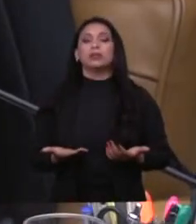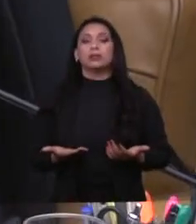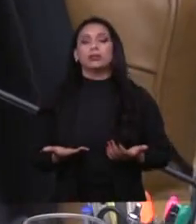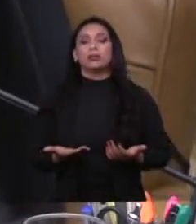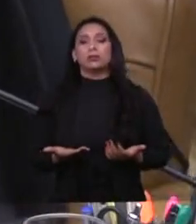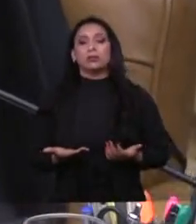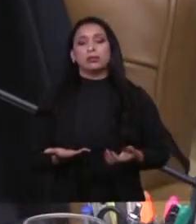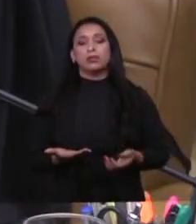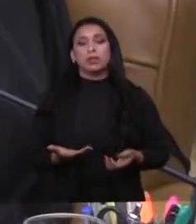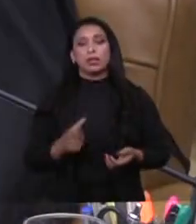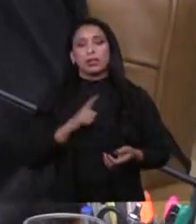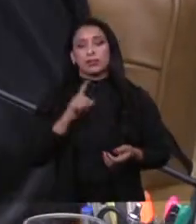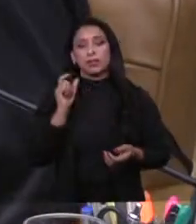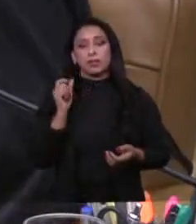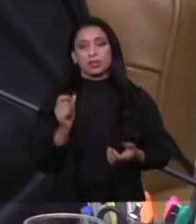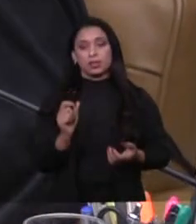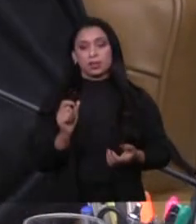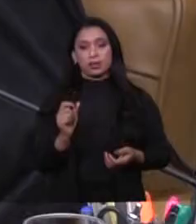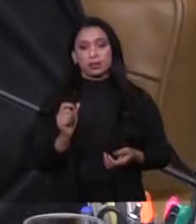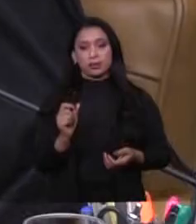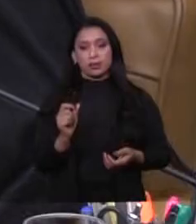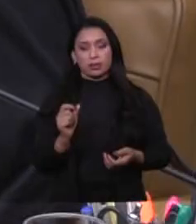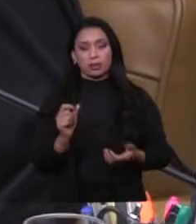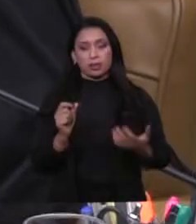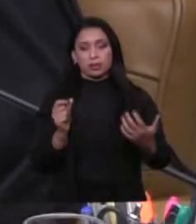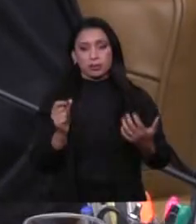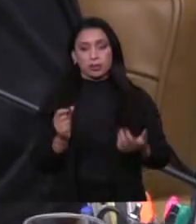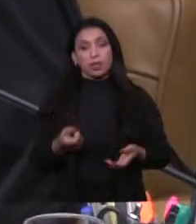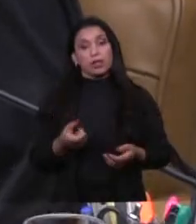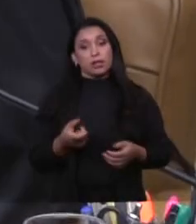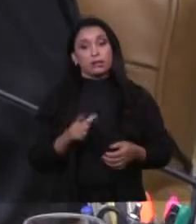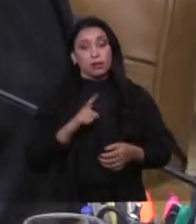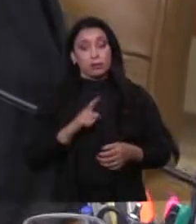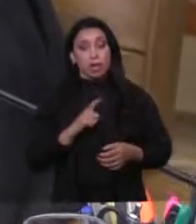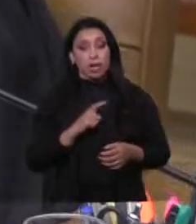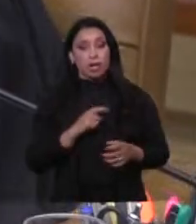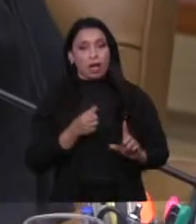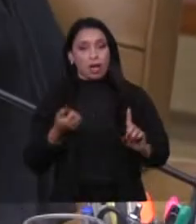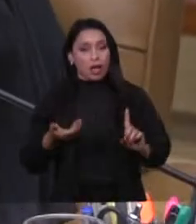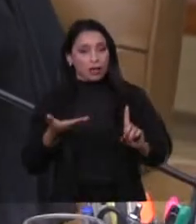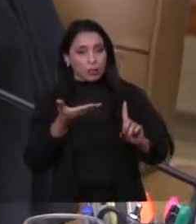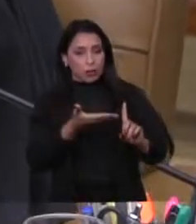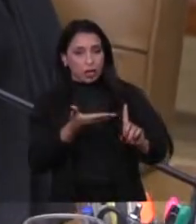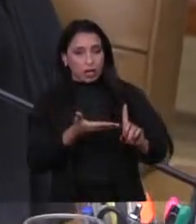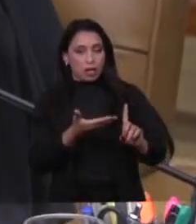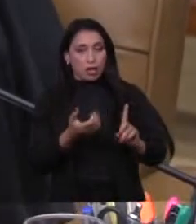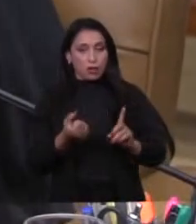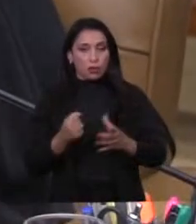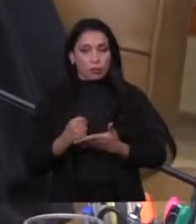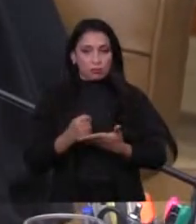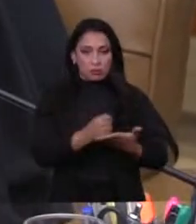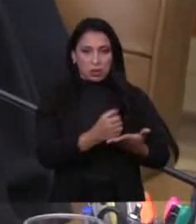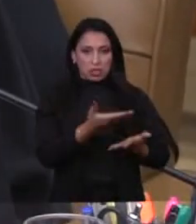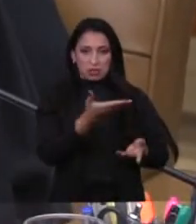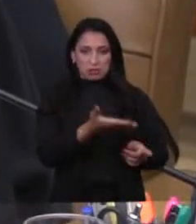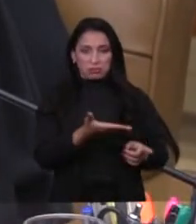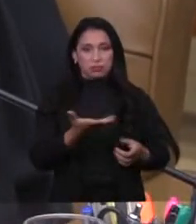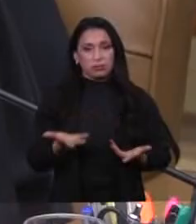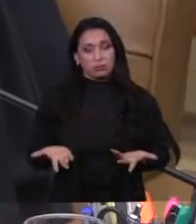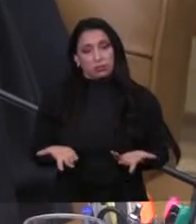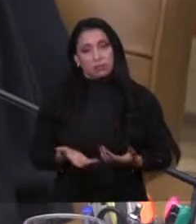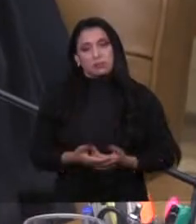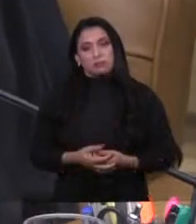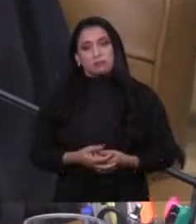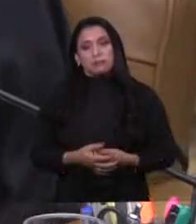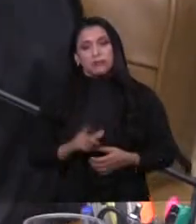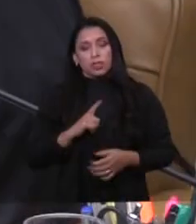abrangente do processo, outros, como in dubio pro réu, a partir de uma análise mais circunstancial ou própria de